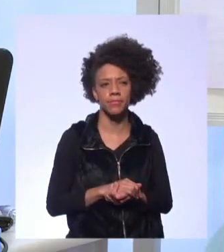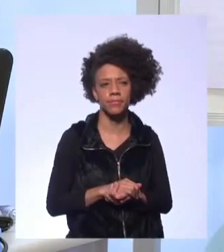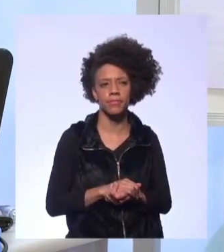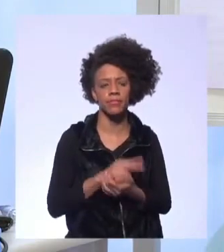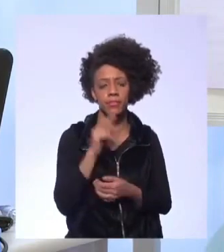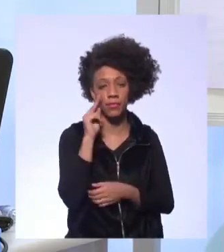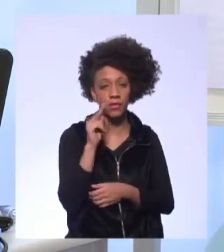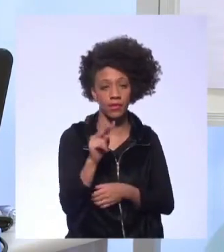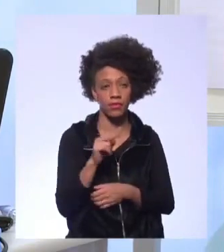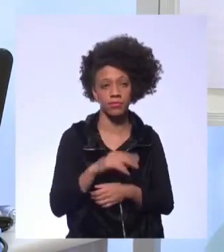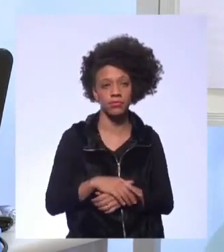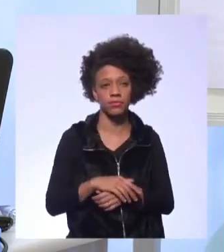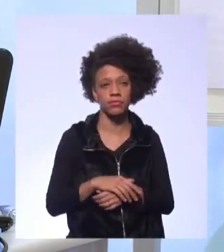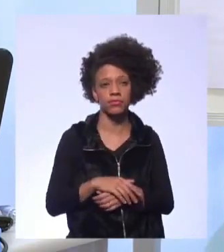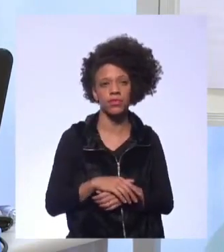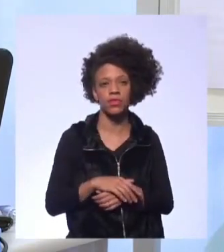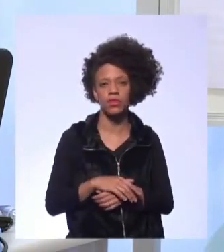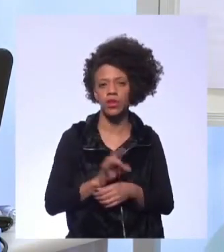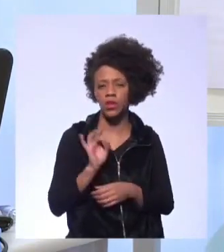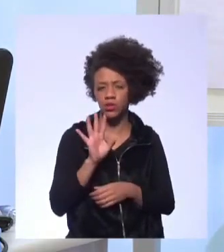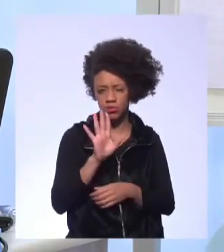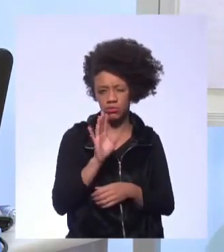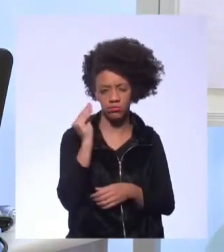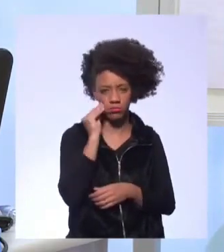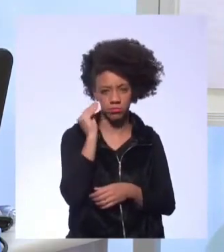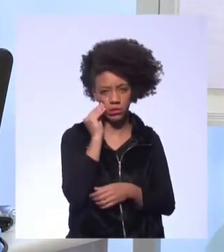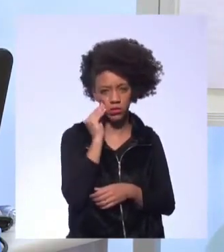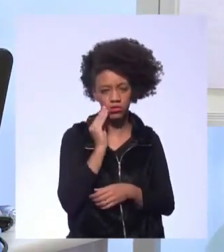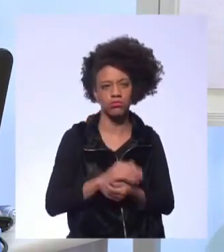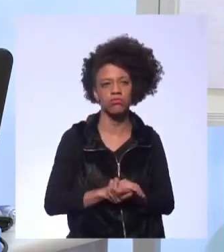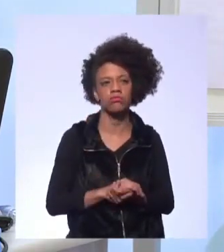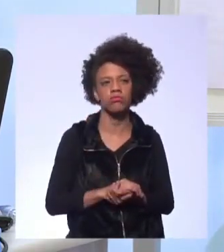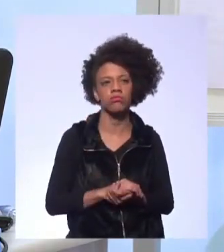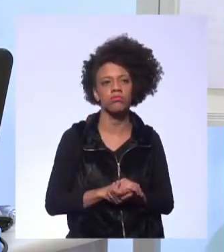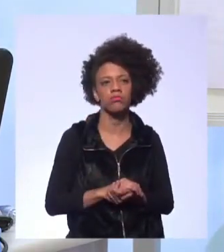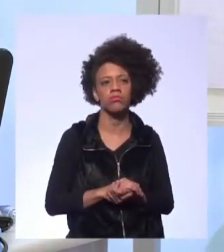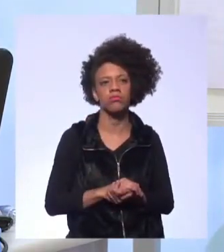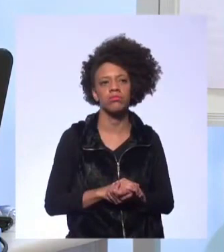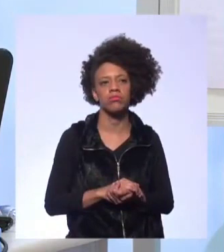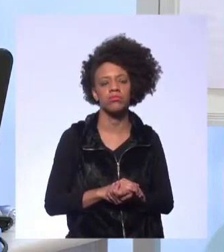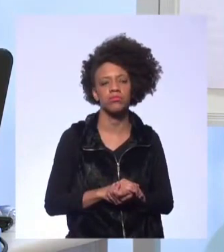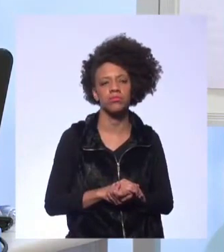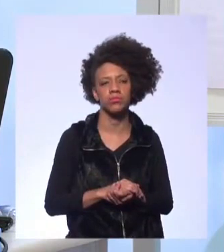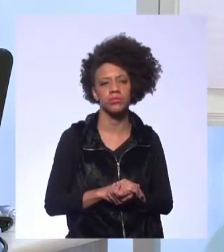vamos ver aqui o simulador, só um minutinho, pode ser? Só para os meninos verem aqui.